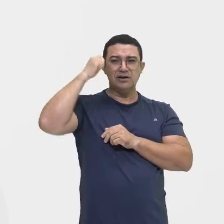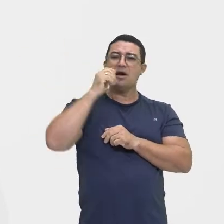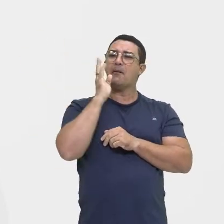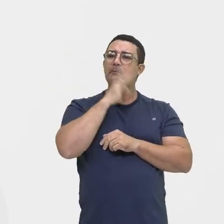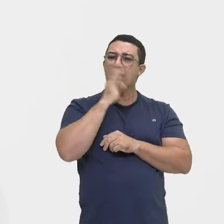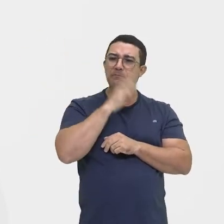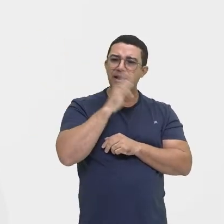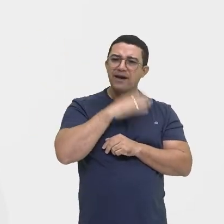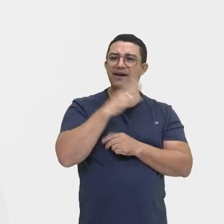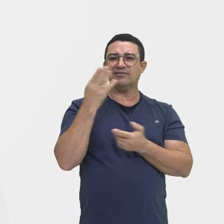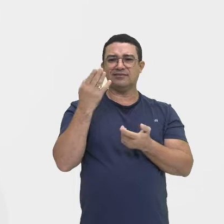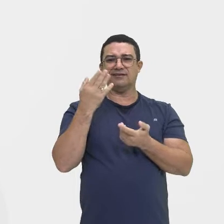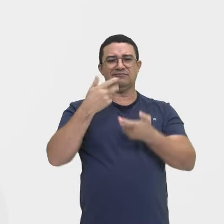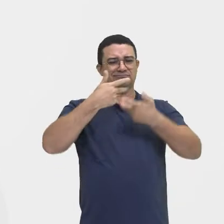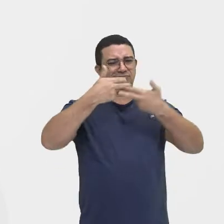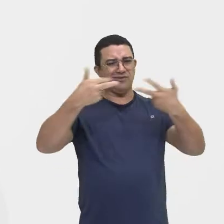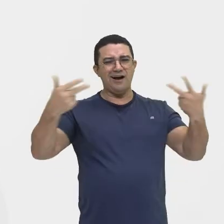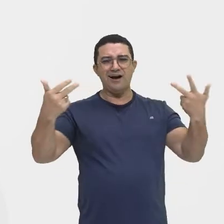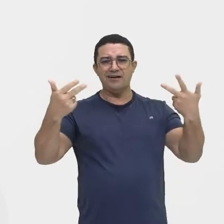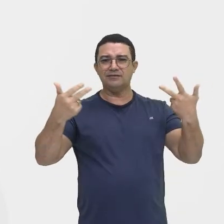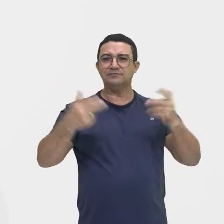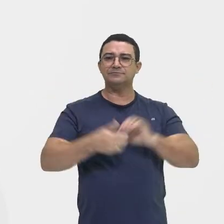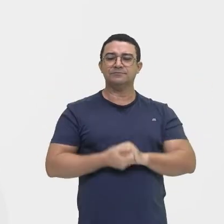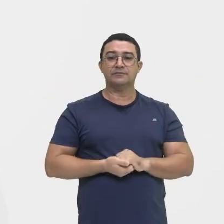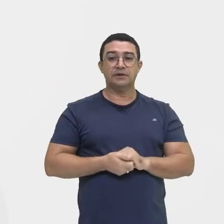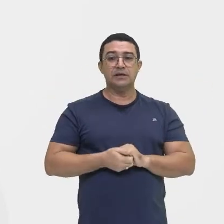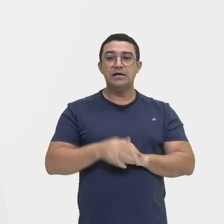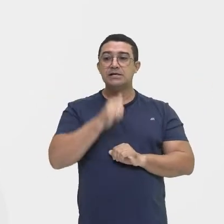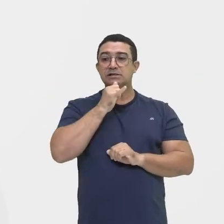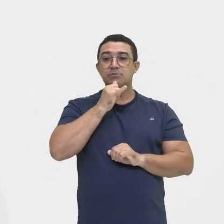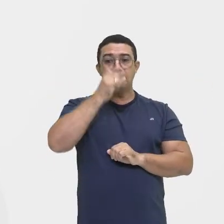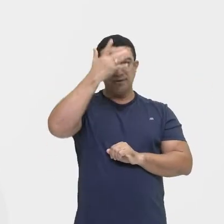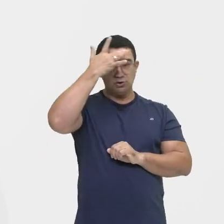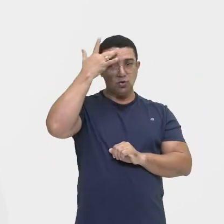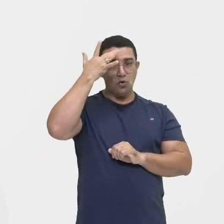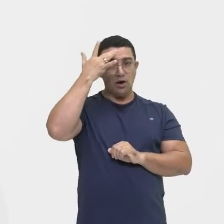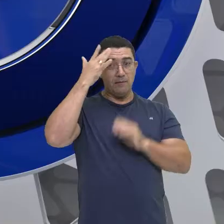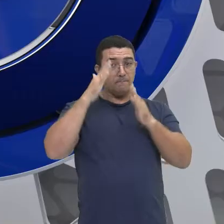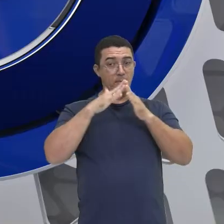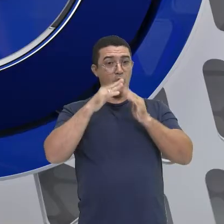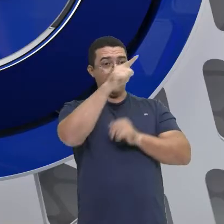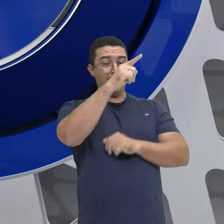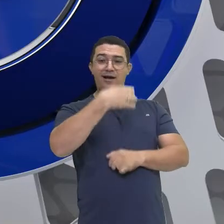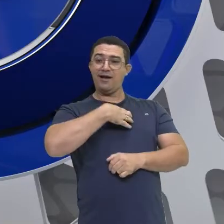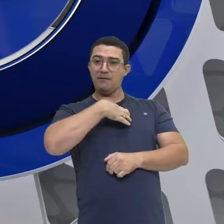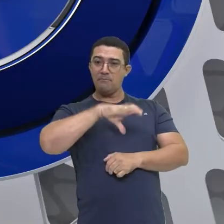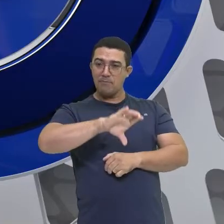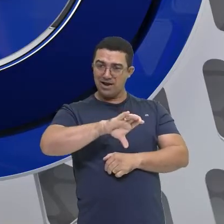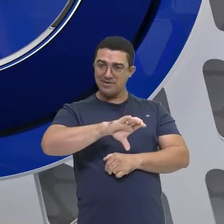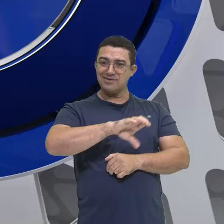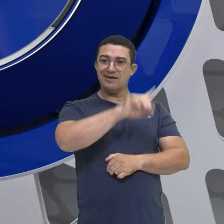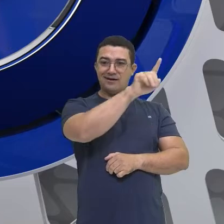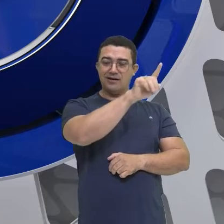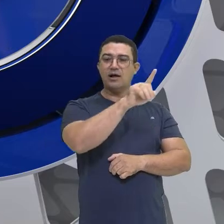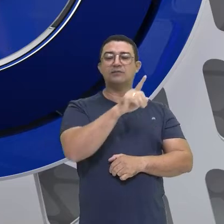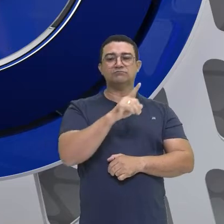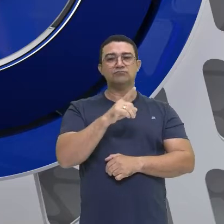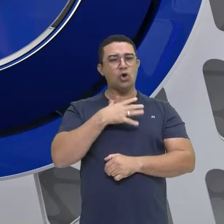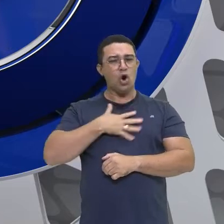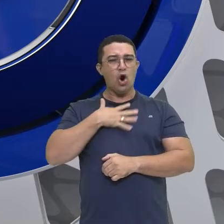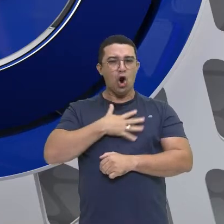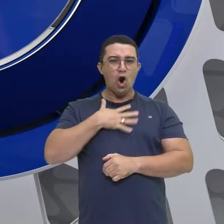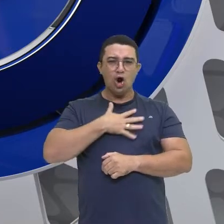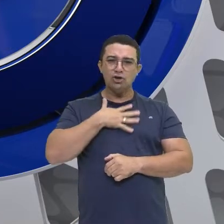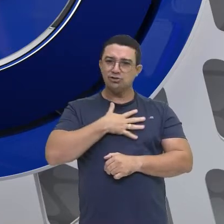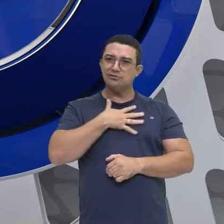pimenta, que é o baiano, né? A pessoa que mora em Salvador, o Salvador é um estado